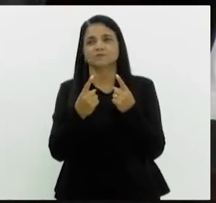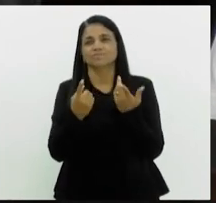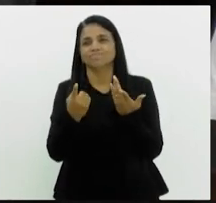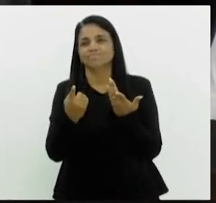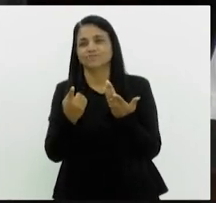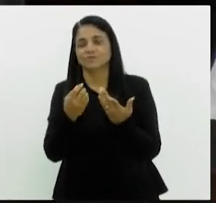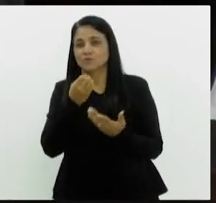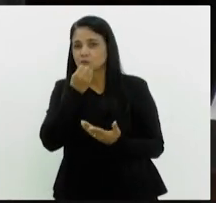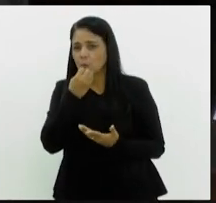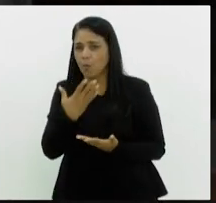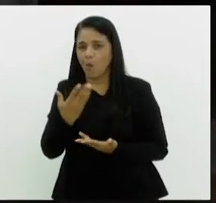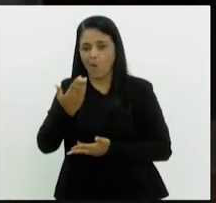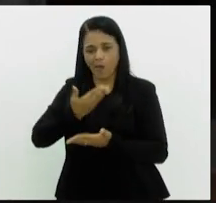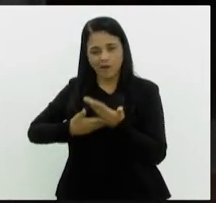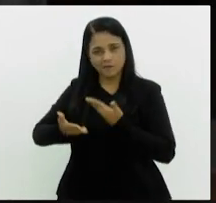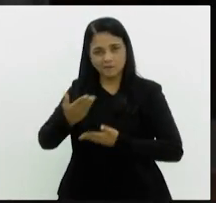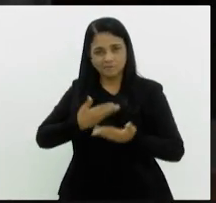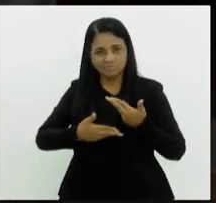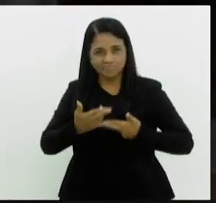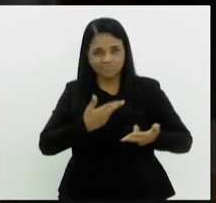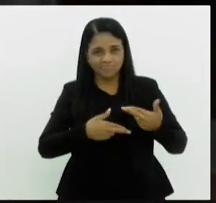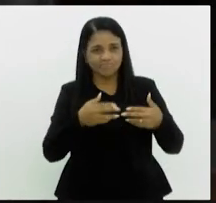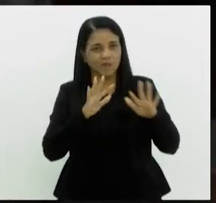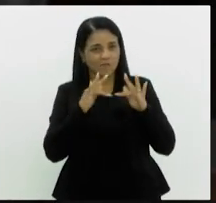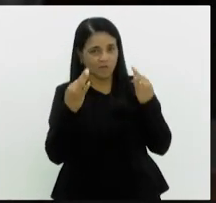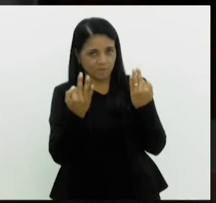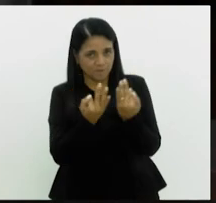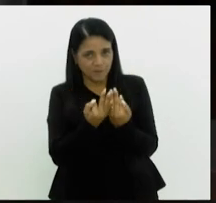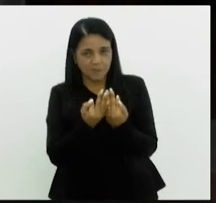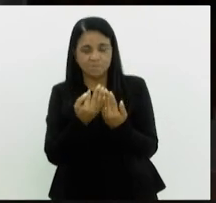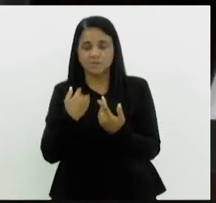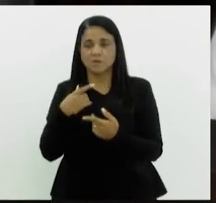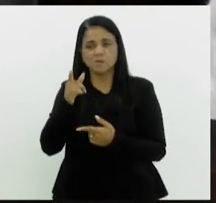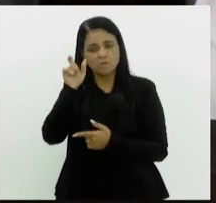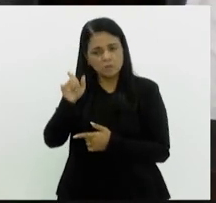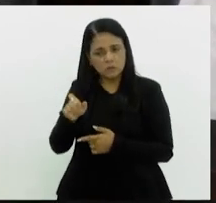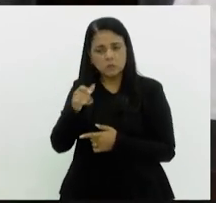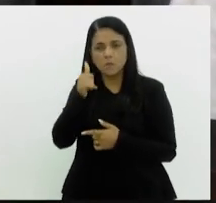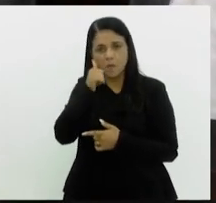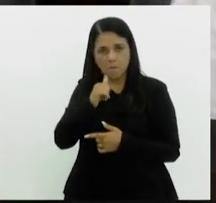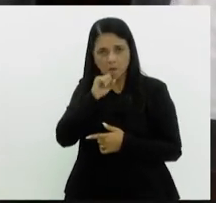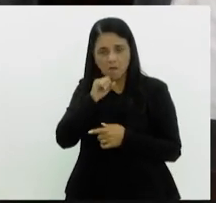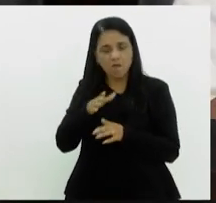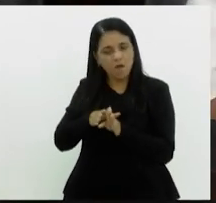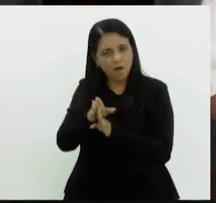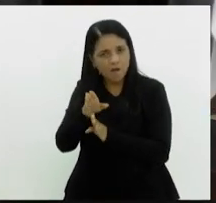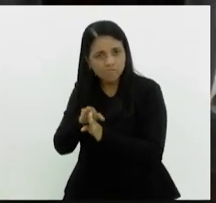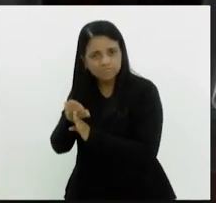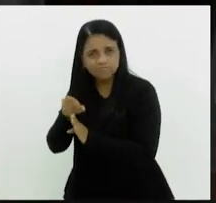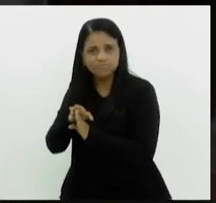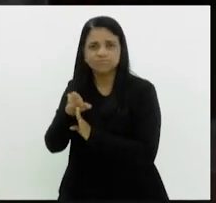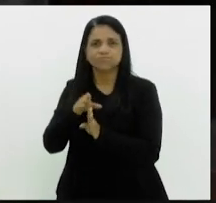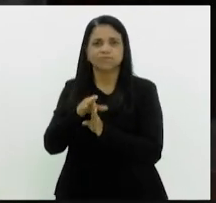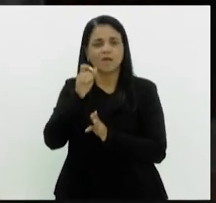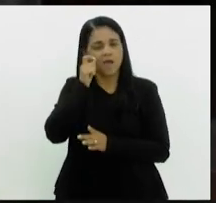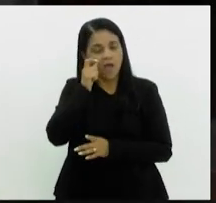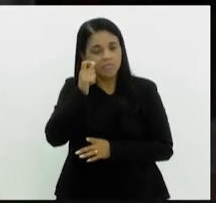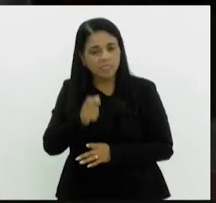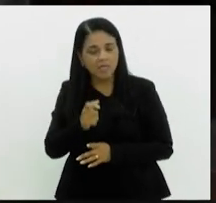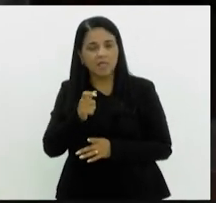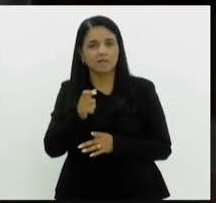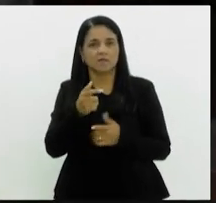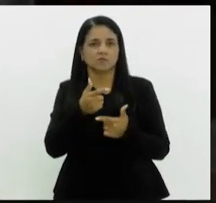do bom relacionamento entre todos na família, uma pessoa conciliadora, sempre atenta às coisas da